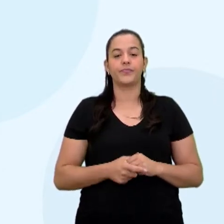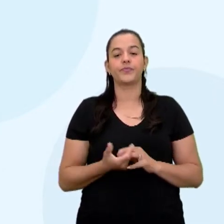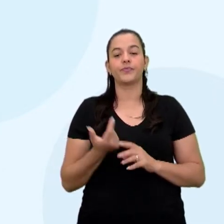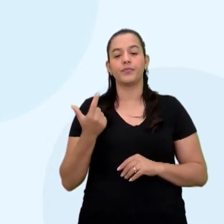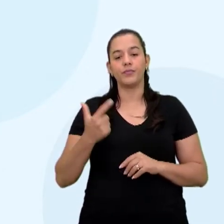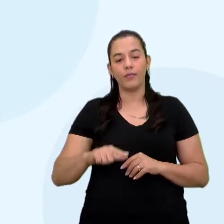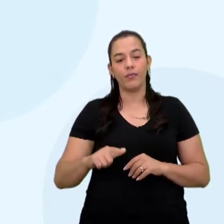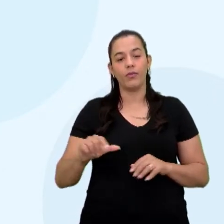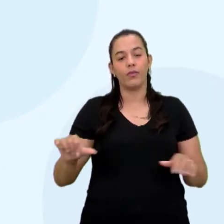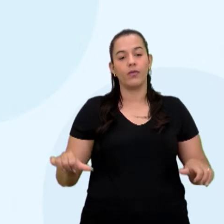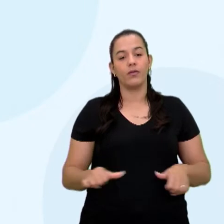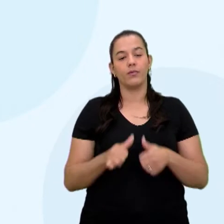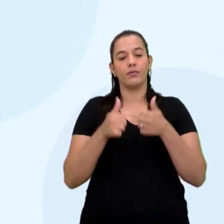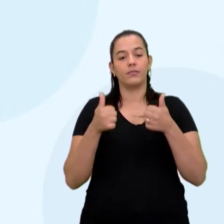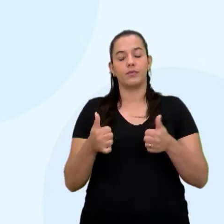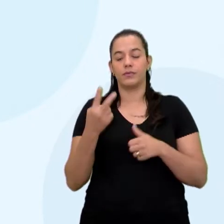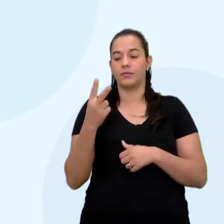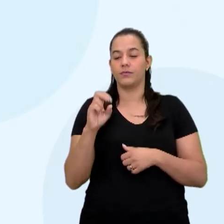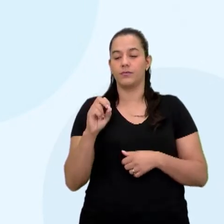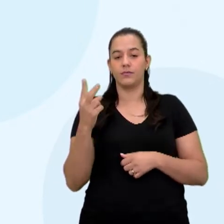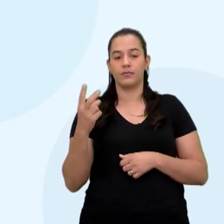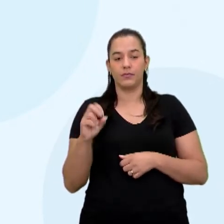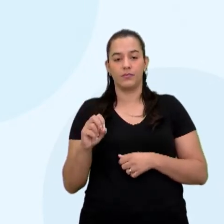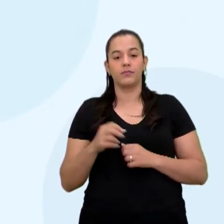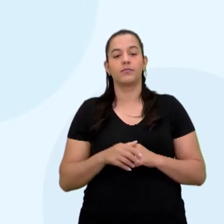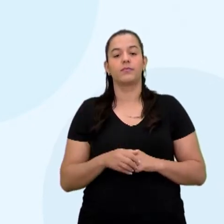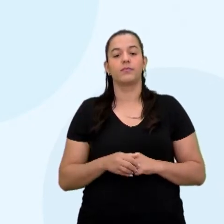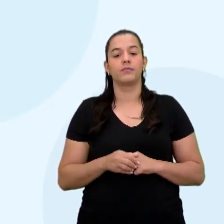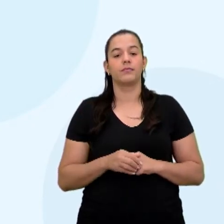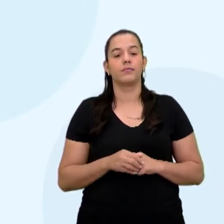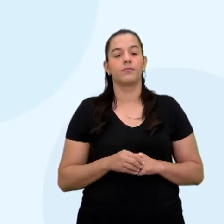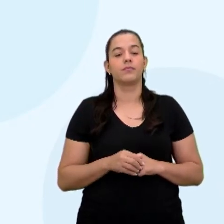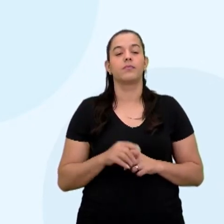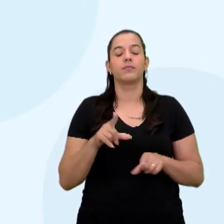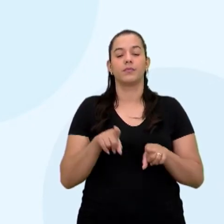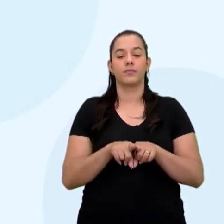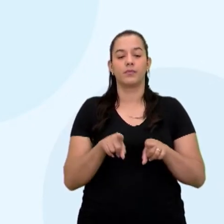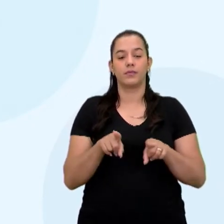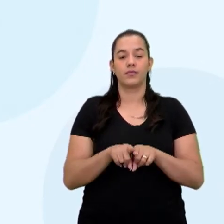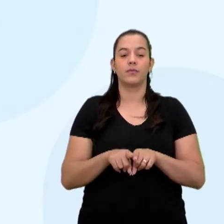16.437. Deu uma melhoradinha para 2020. O Nordeste também deu uma melhoradinha, foi de